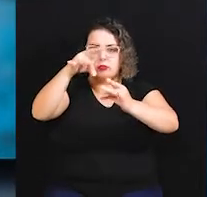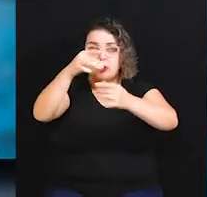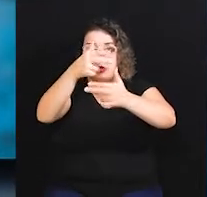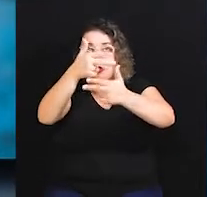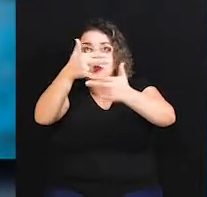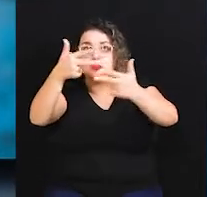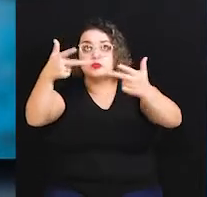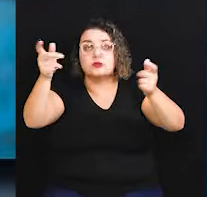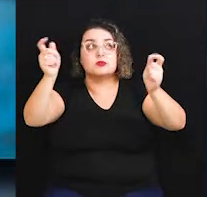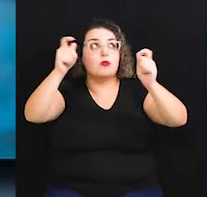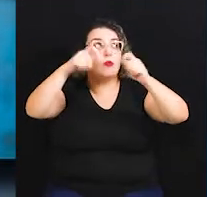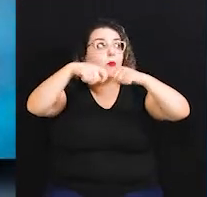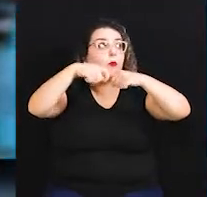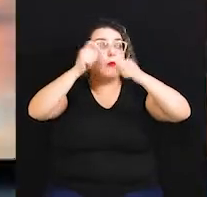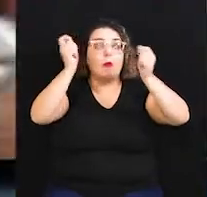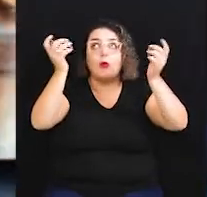né?